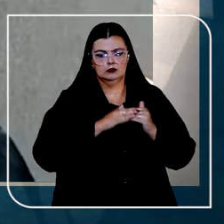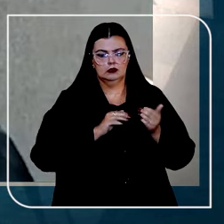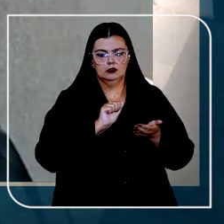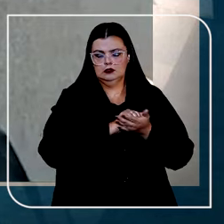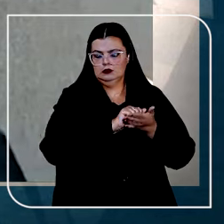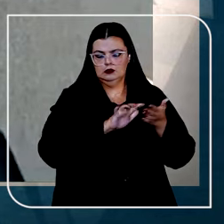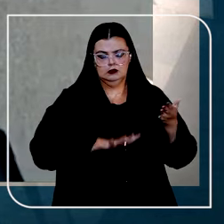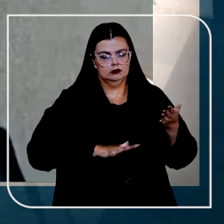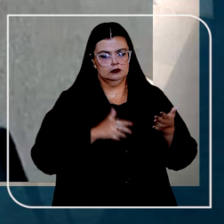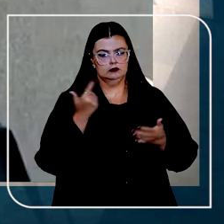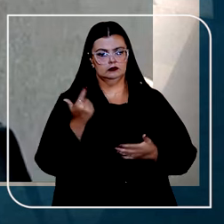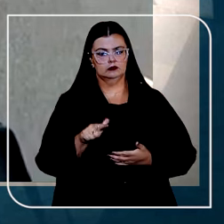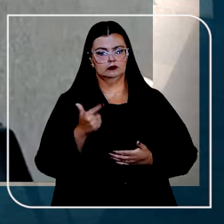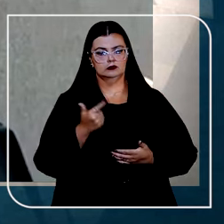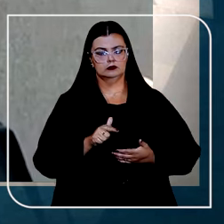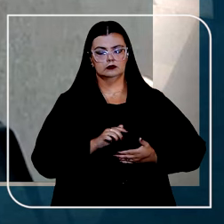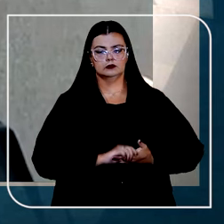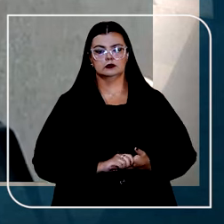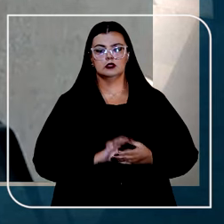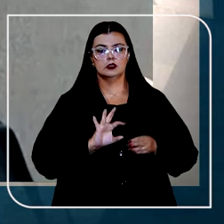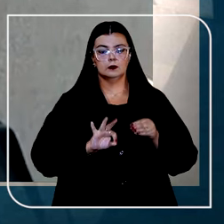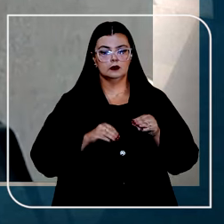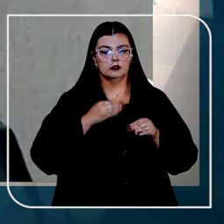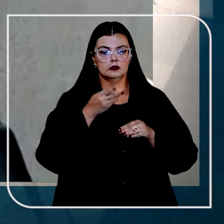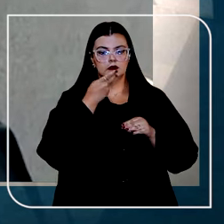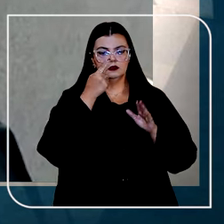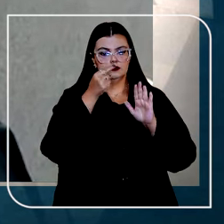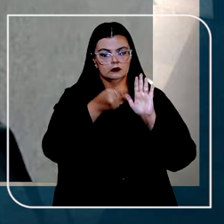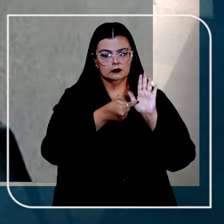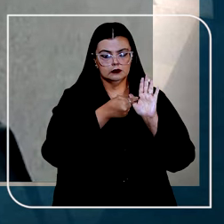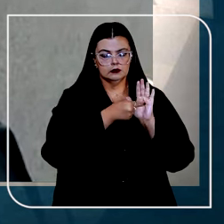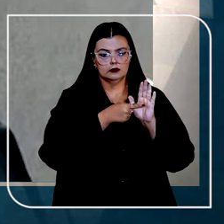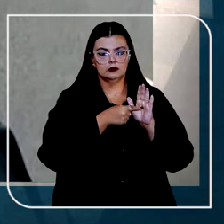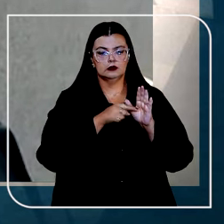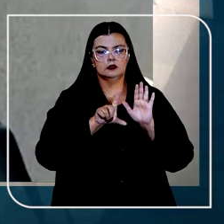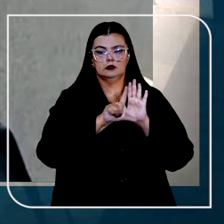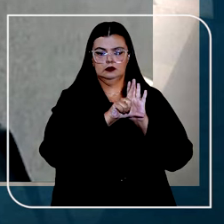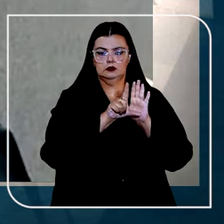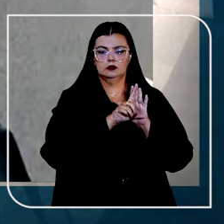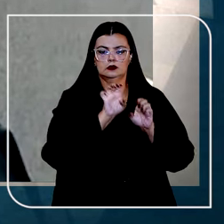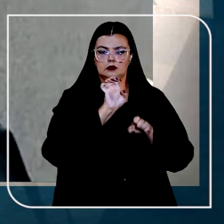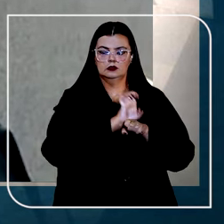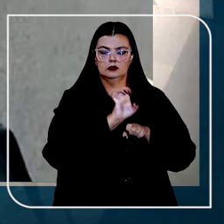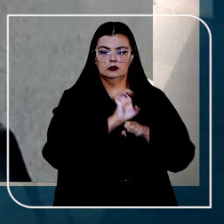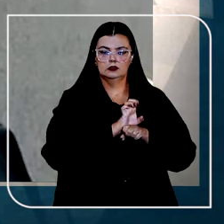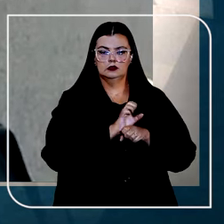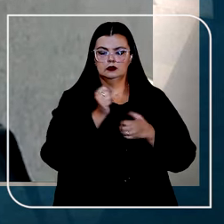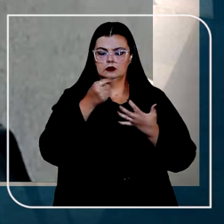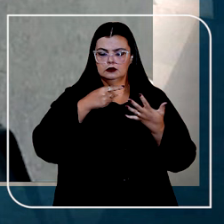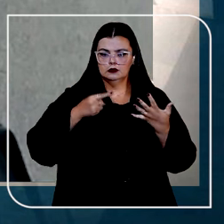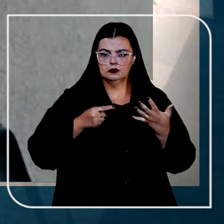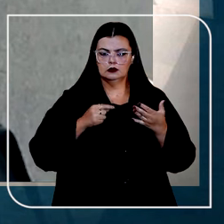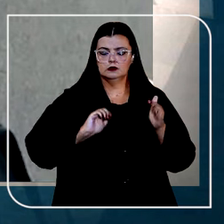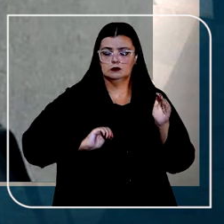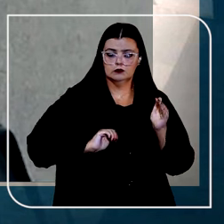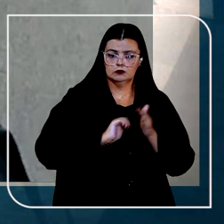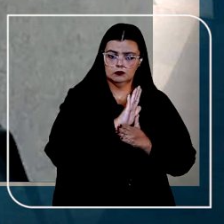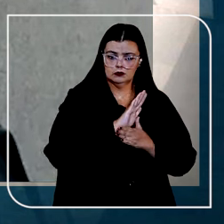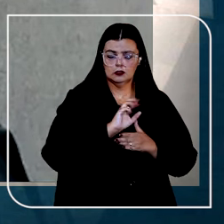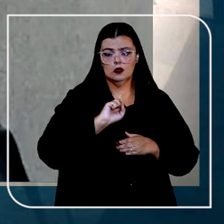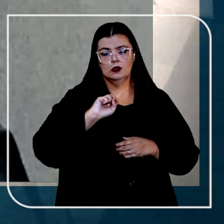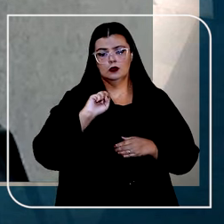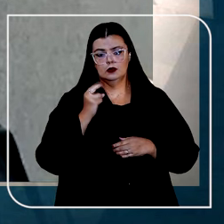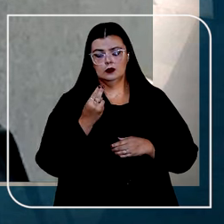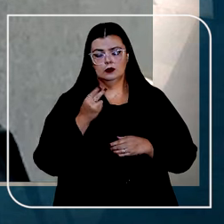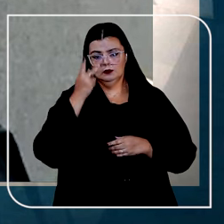de juízo discricionário o ministro pontuou que de acordo com a própria lei estadual citada só as penalidades de demissão